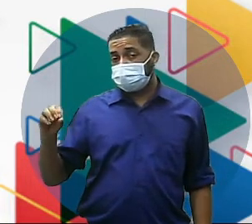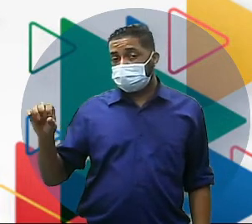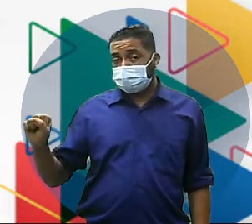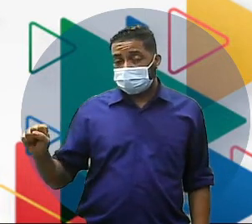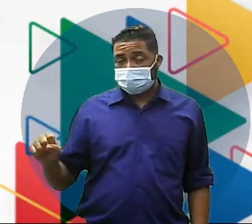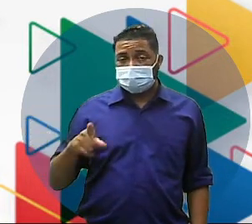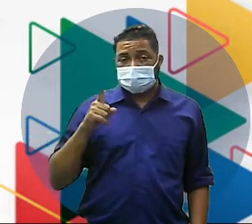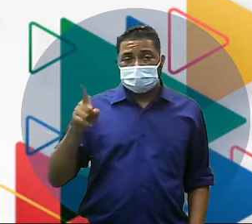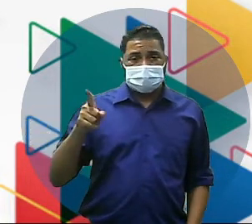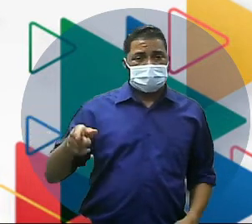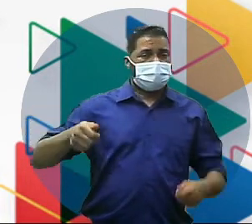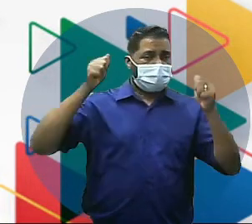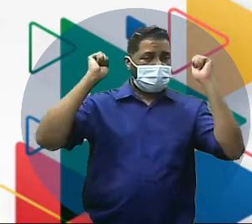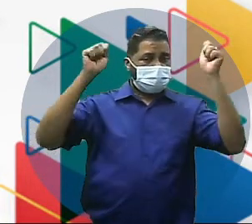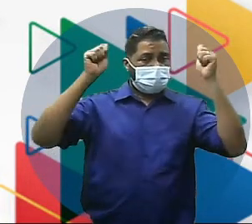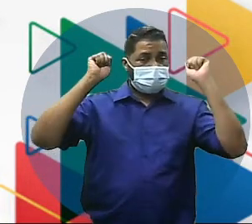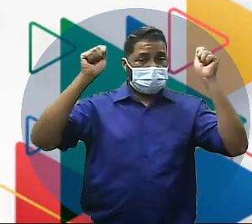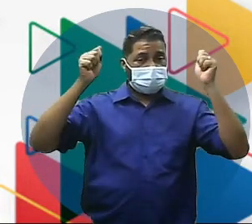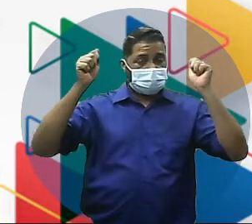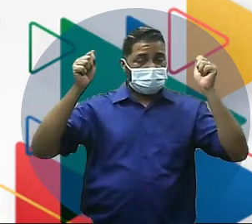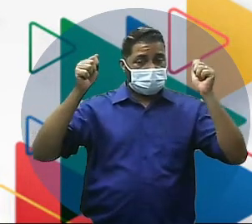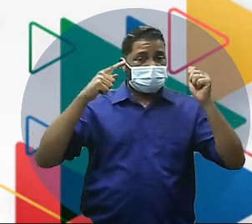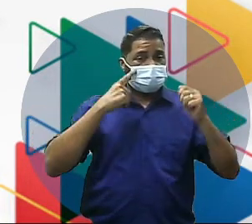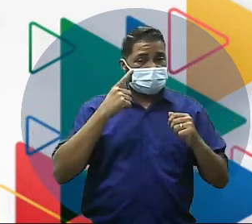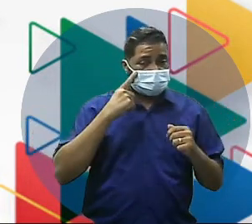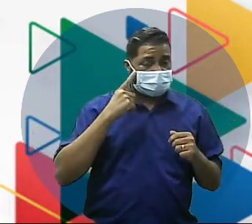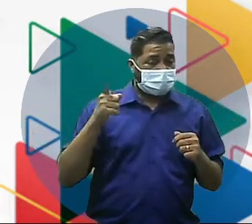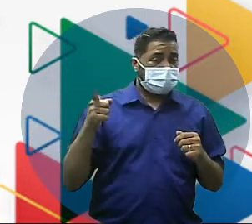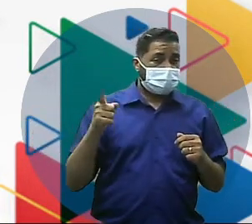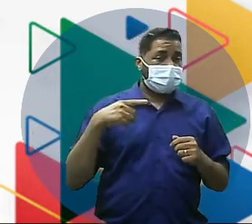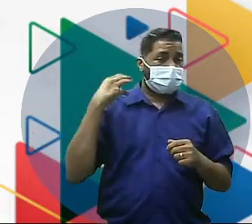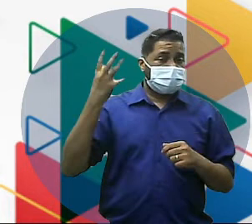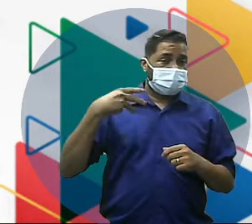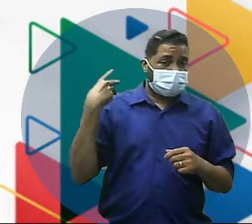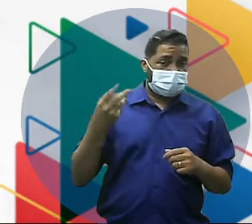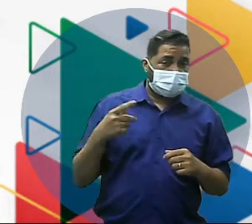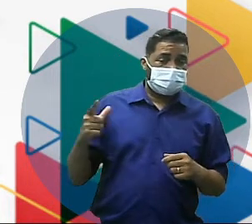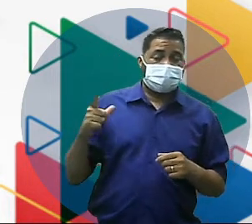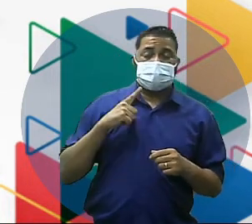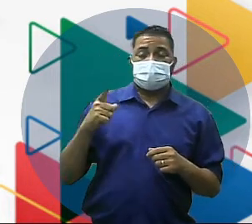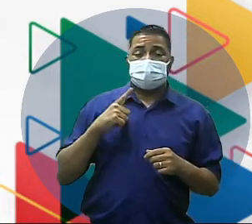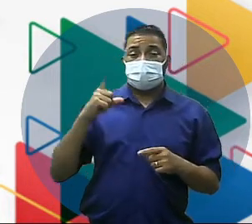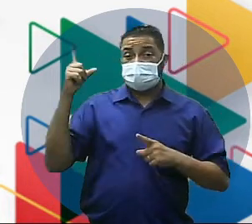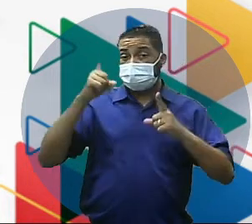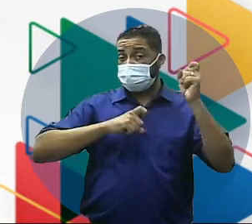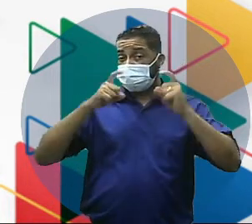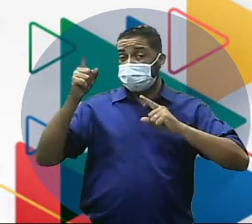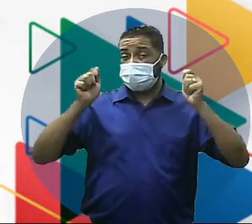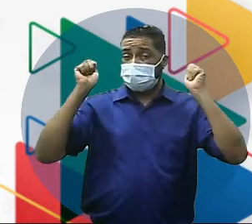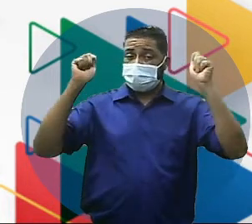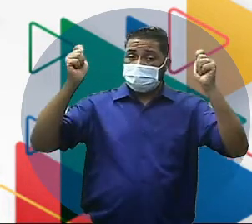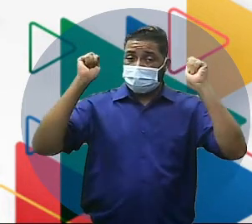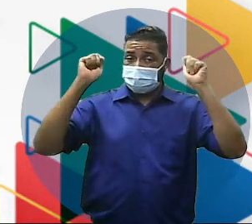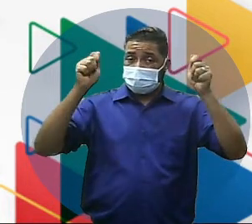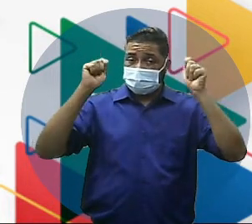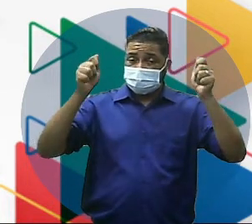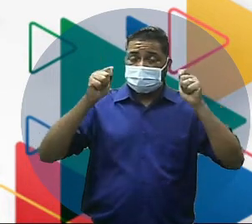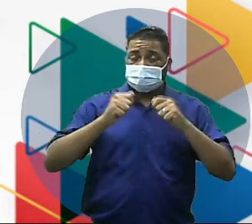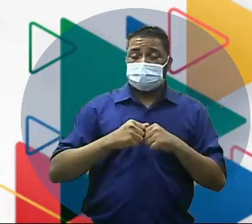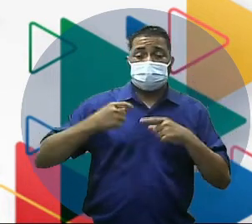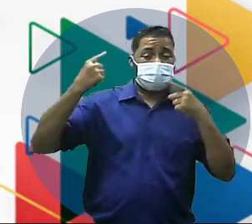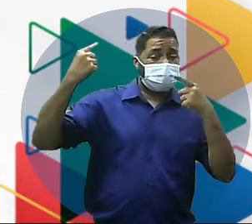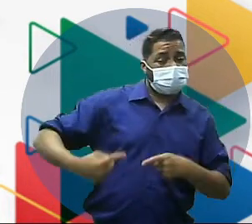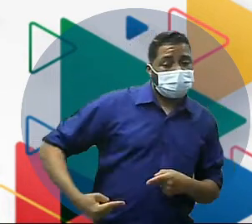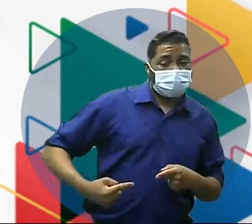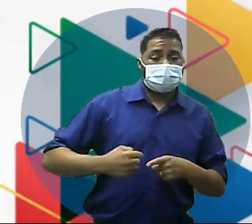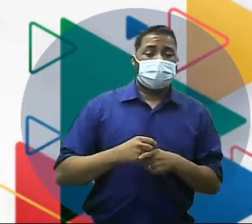de protesto. Vou repetir. Essa música foi uma expressão de protesto